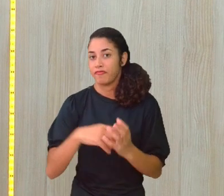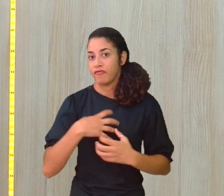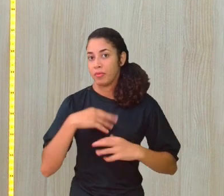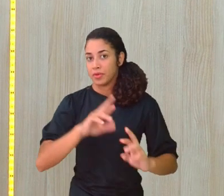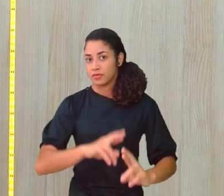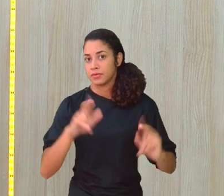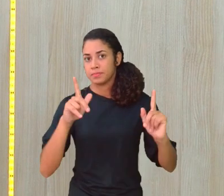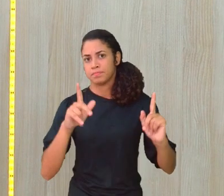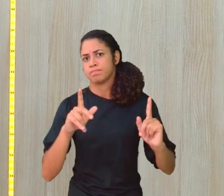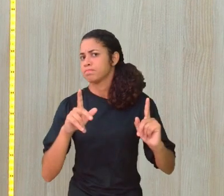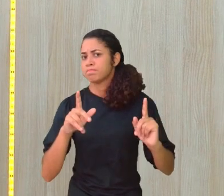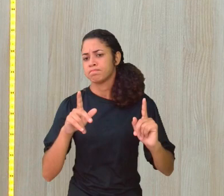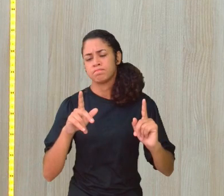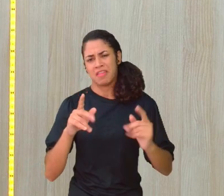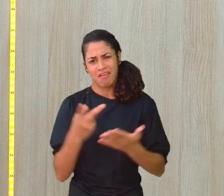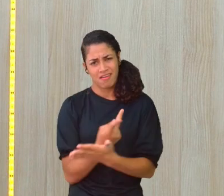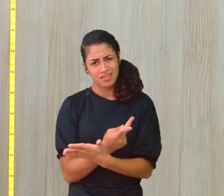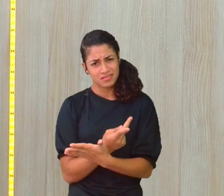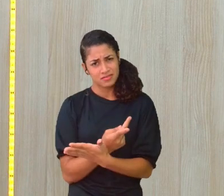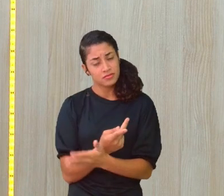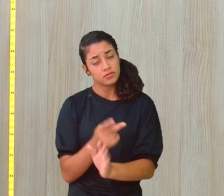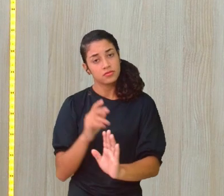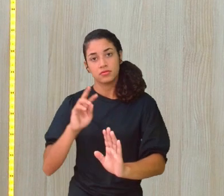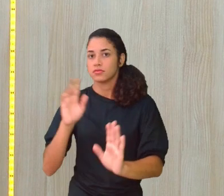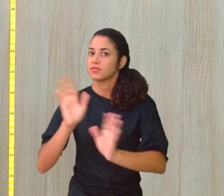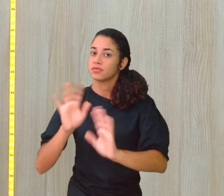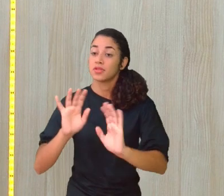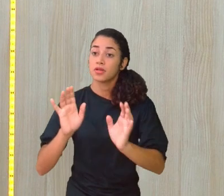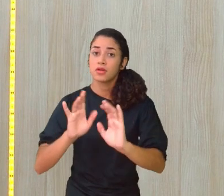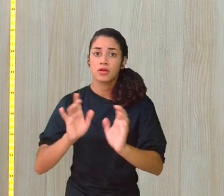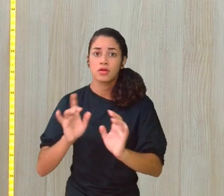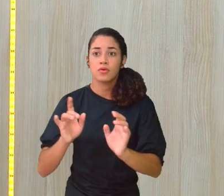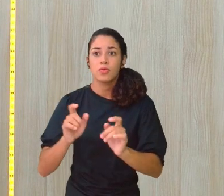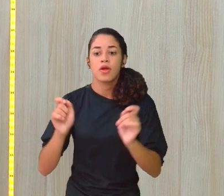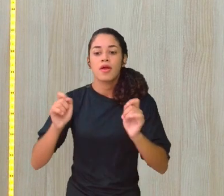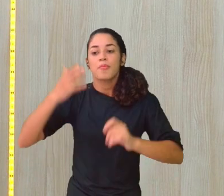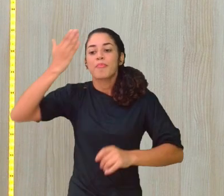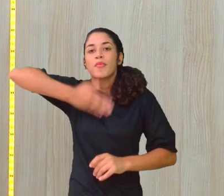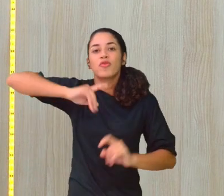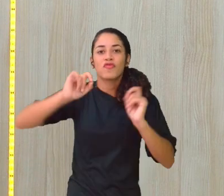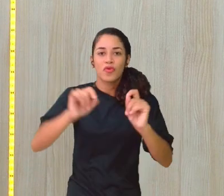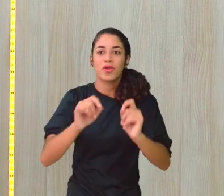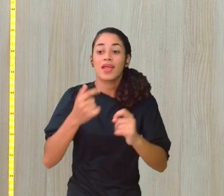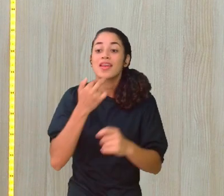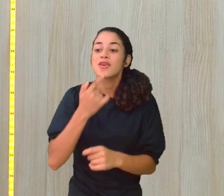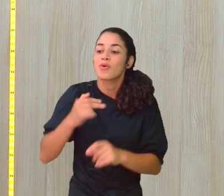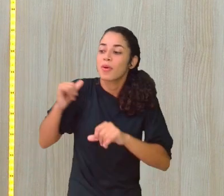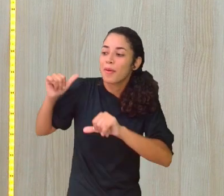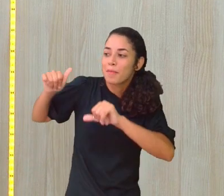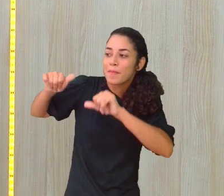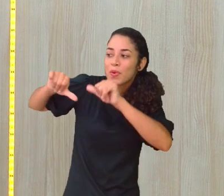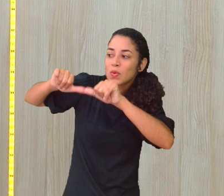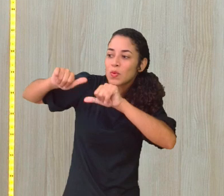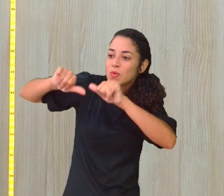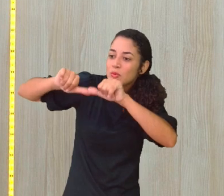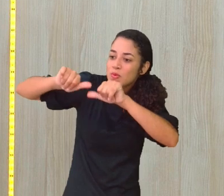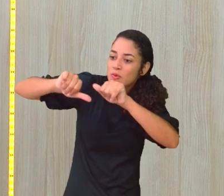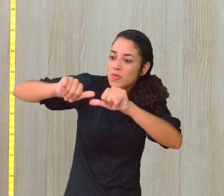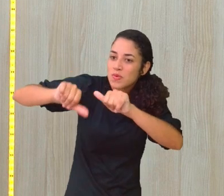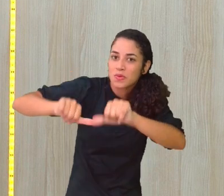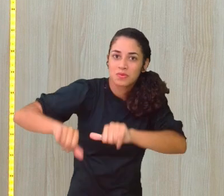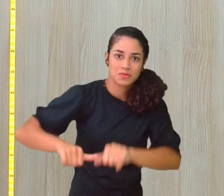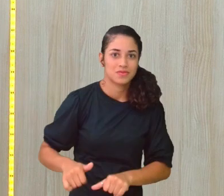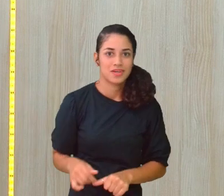Sim. Isso só prova de como a língua ela está apta a mudanças. Ela é mutável. Ela é mutável, não só